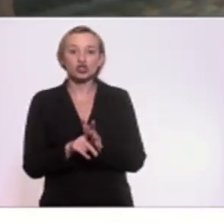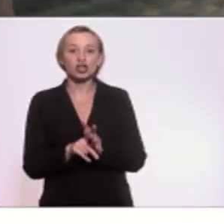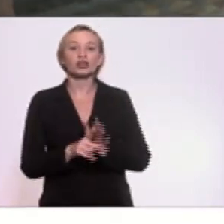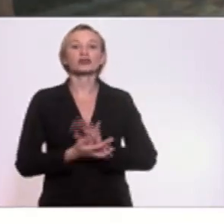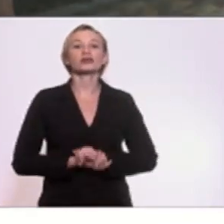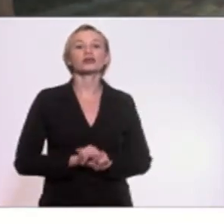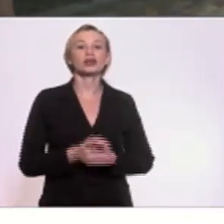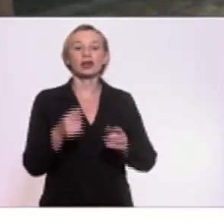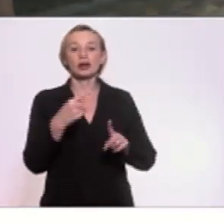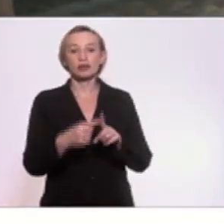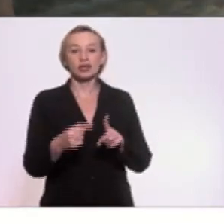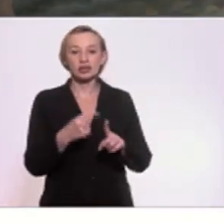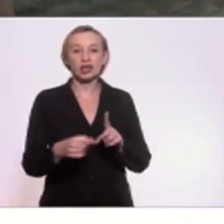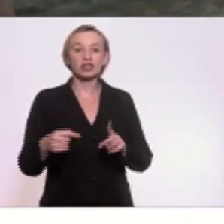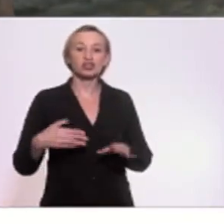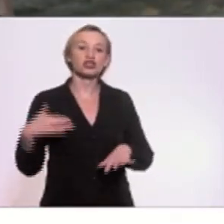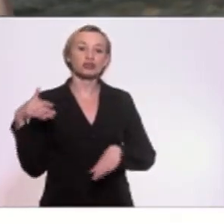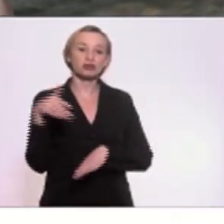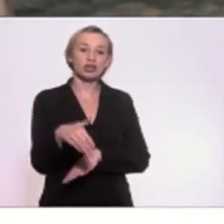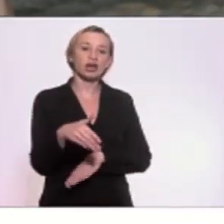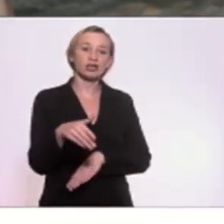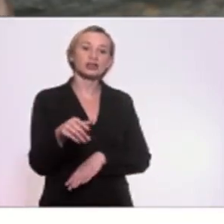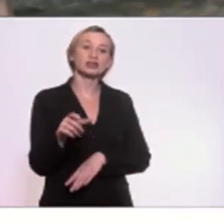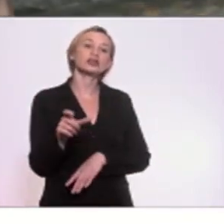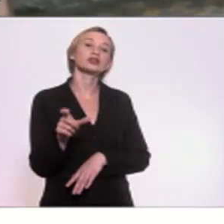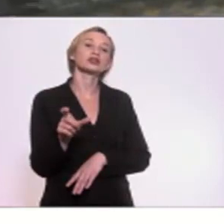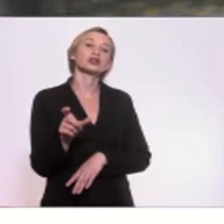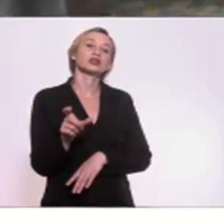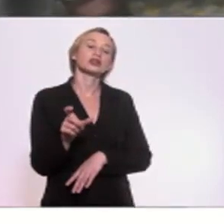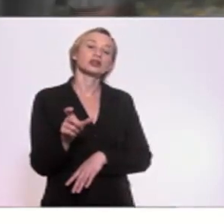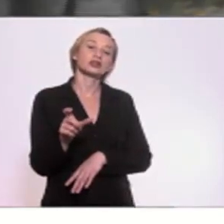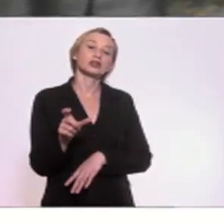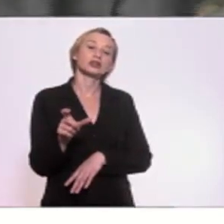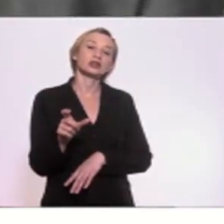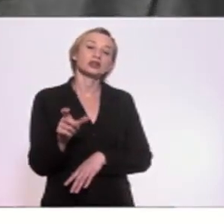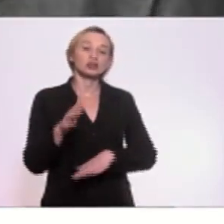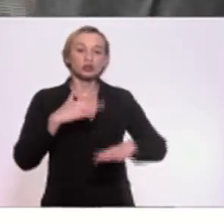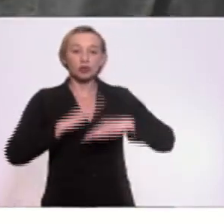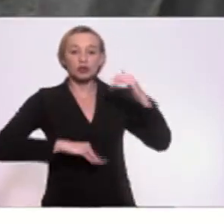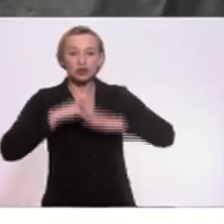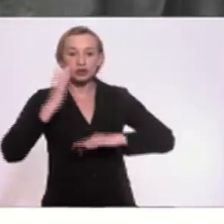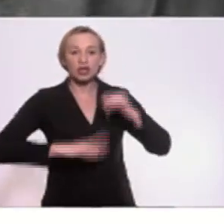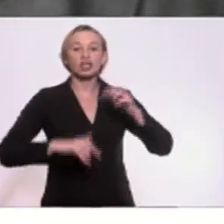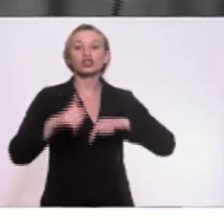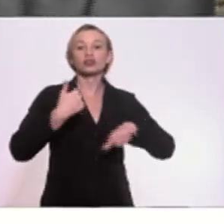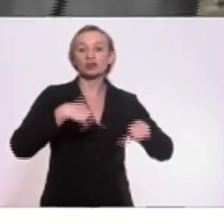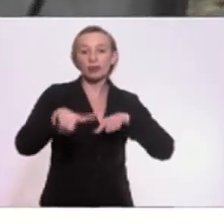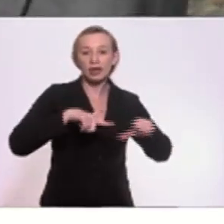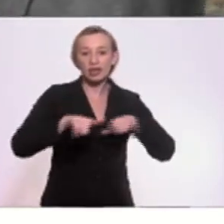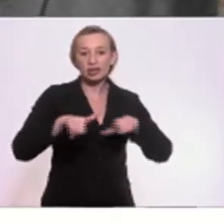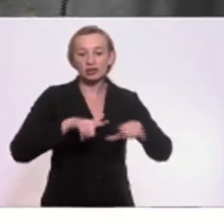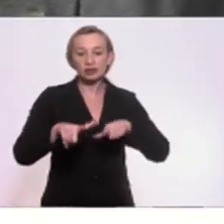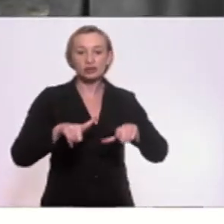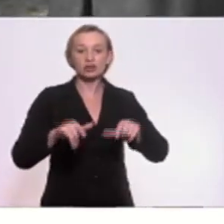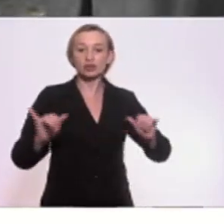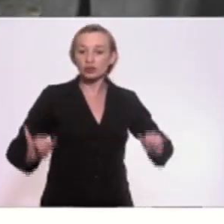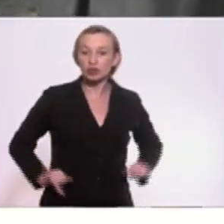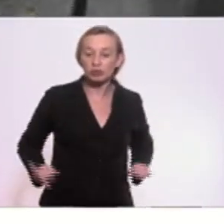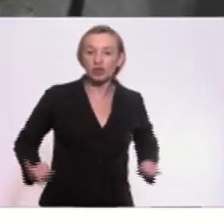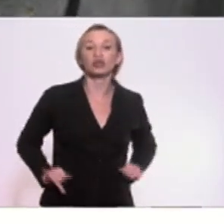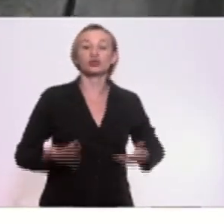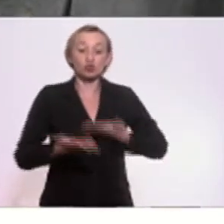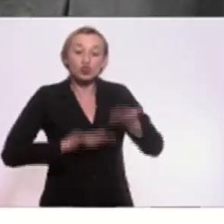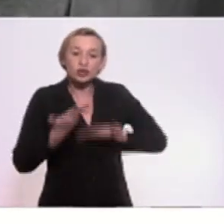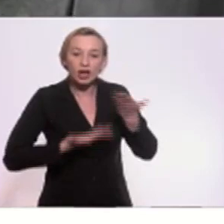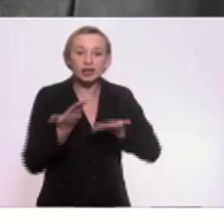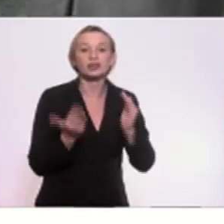estabelece a meia entrada para os profissionais, tanto os que estão nesse momento trabalhando nessa árdua função de cuidar da educação